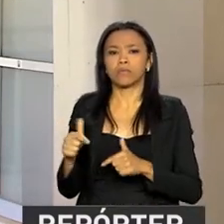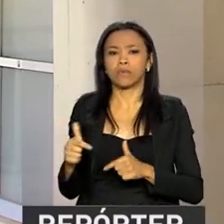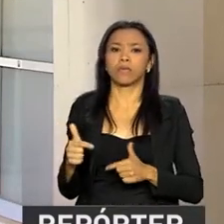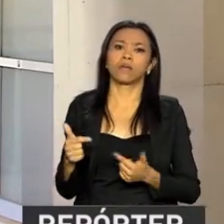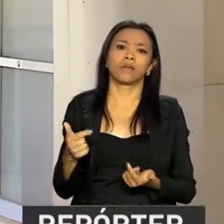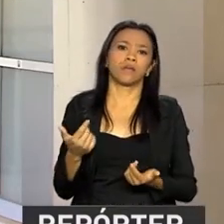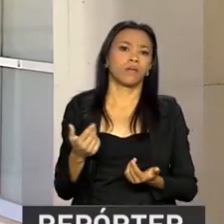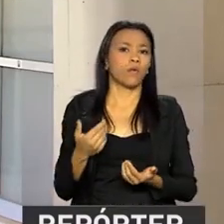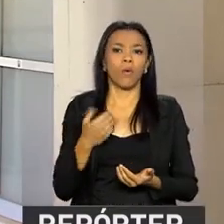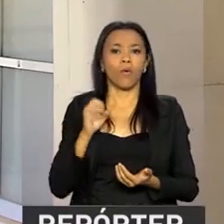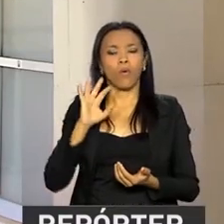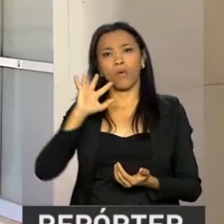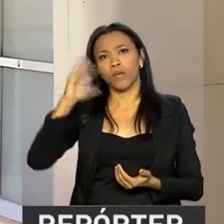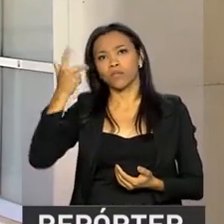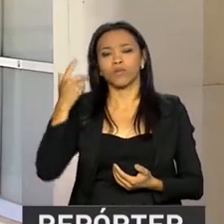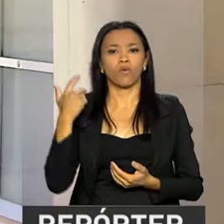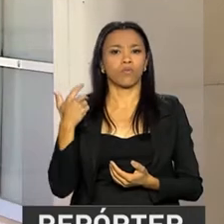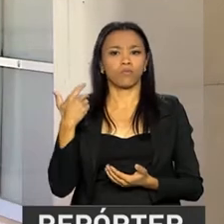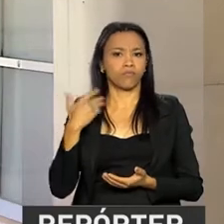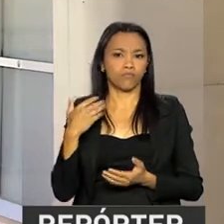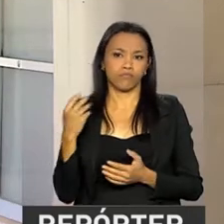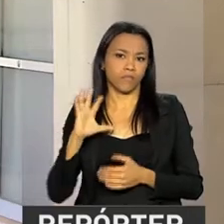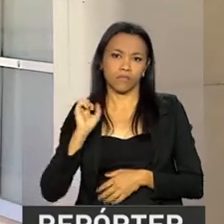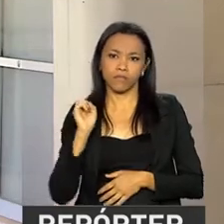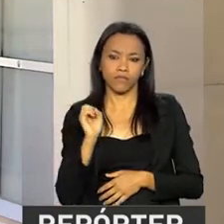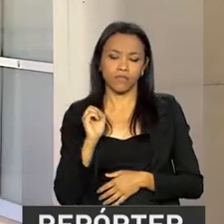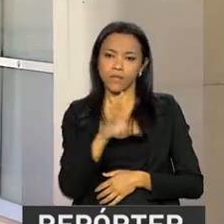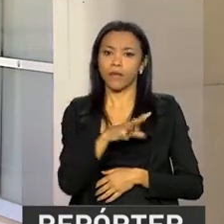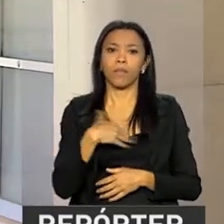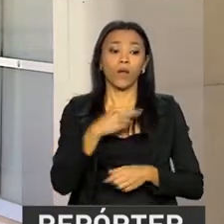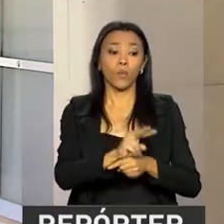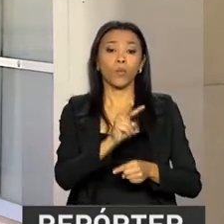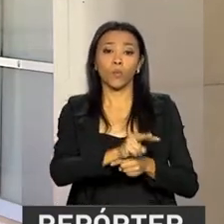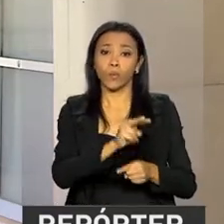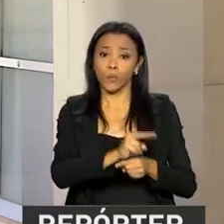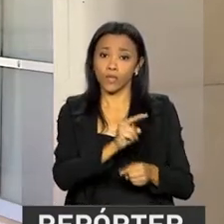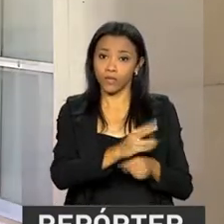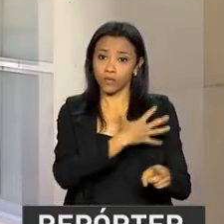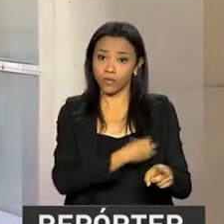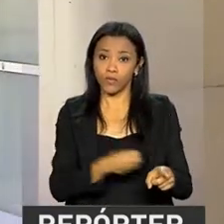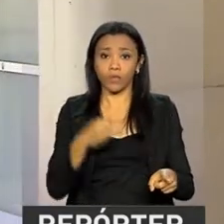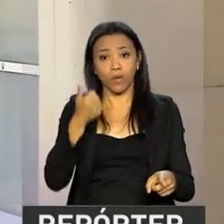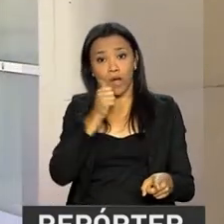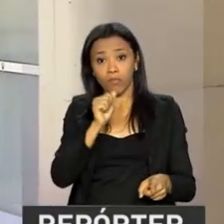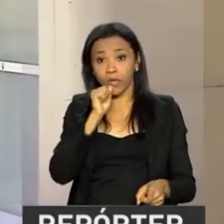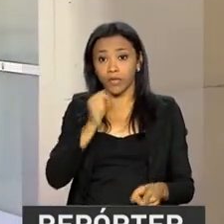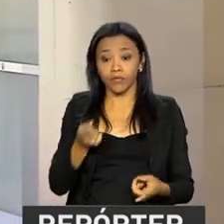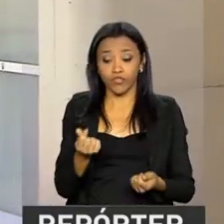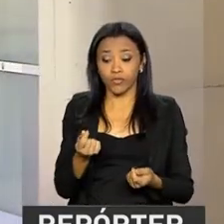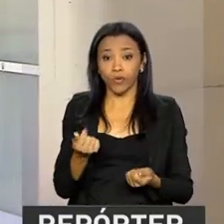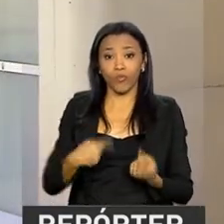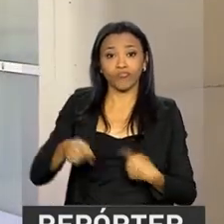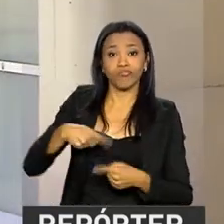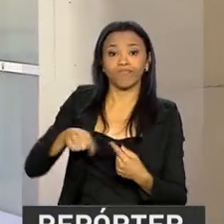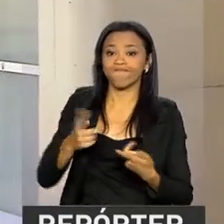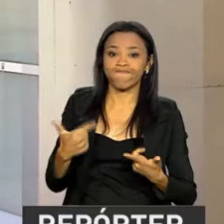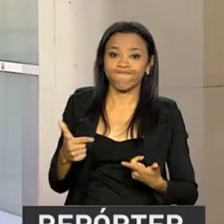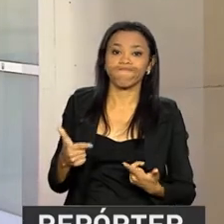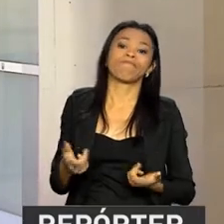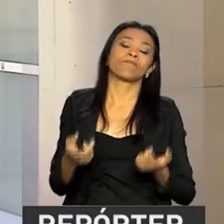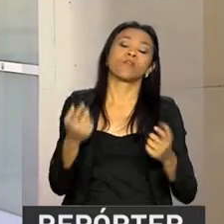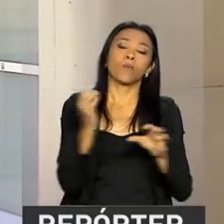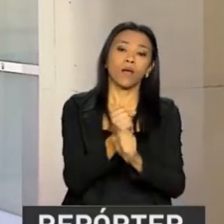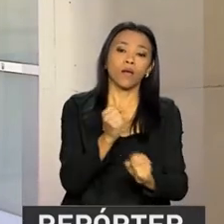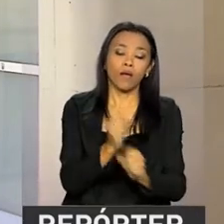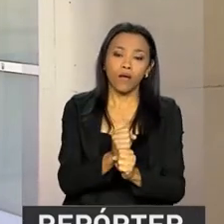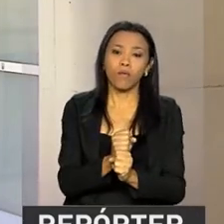emprego, ou que decida sair do emprego para cuidar do seu filho, ela está deixando de gerar renda. O cálculo também foi feito em cima